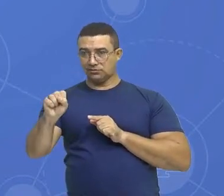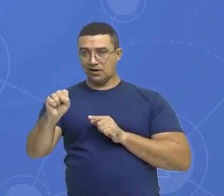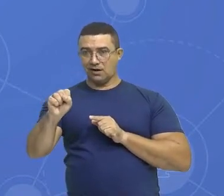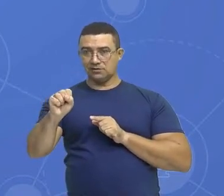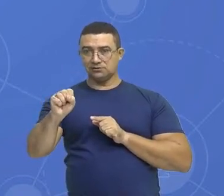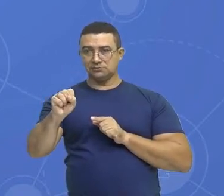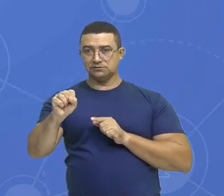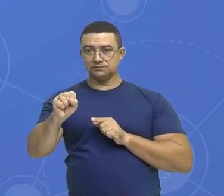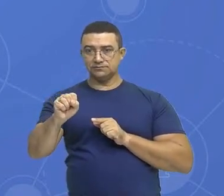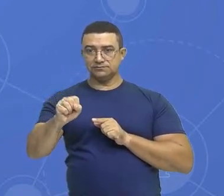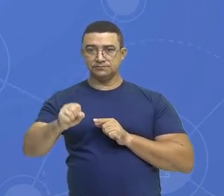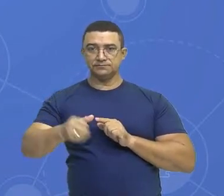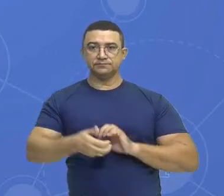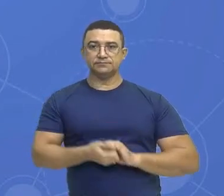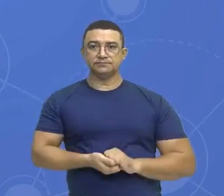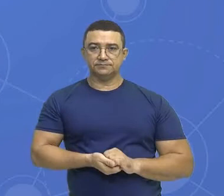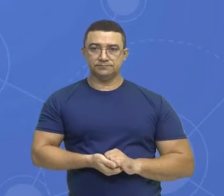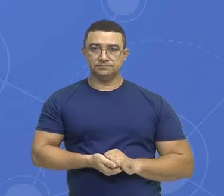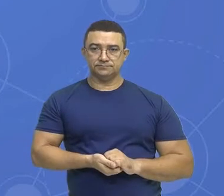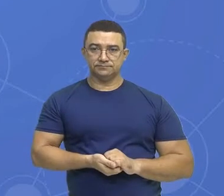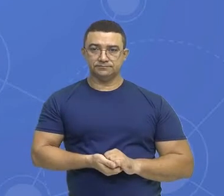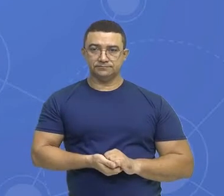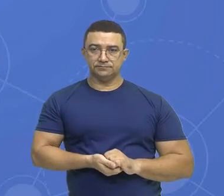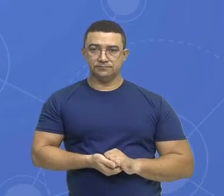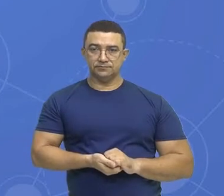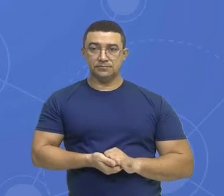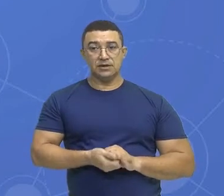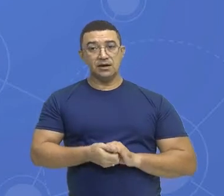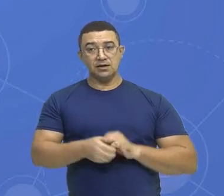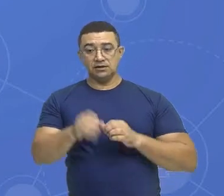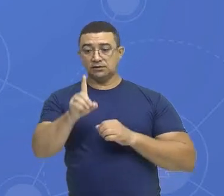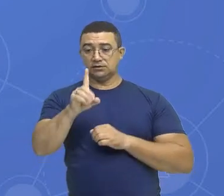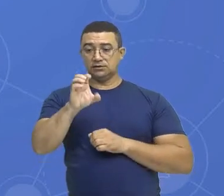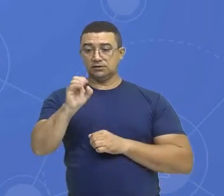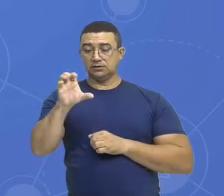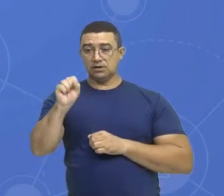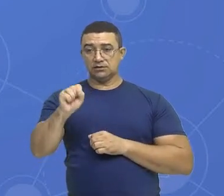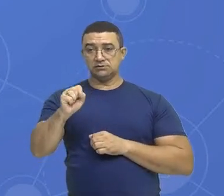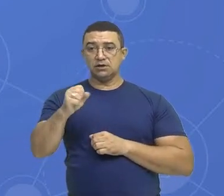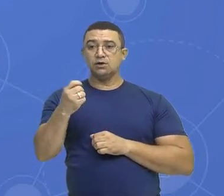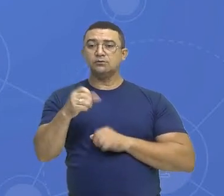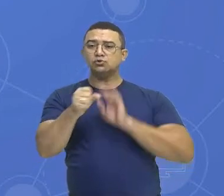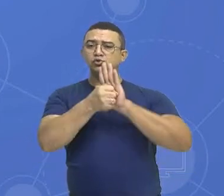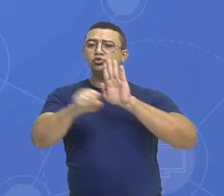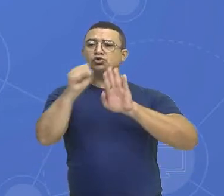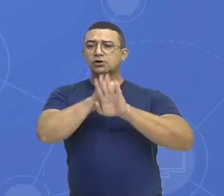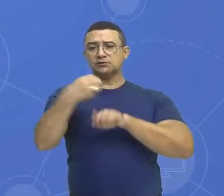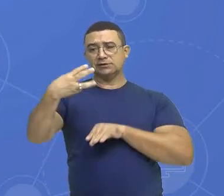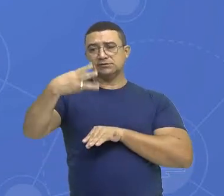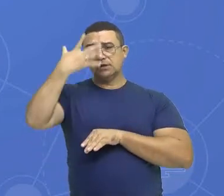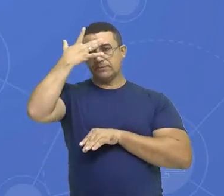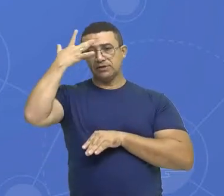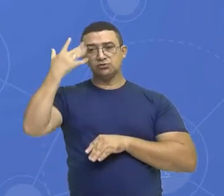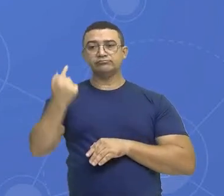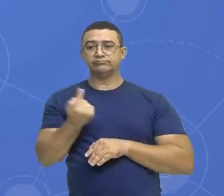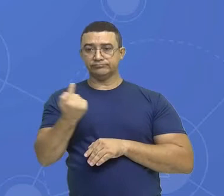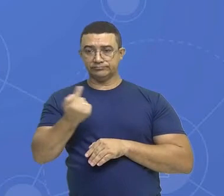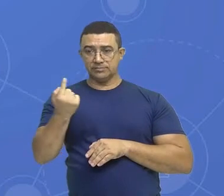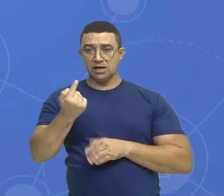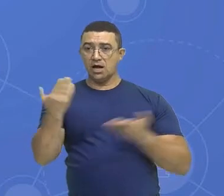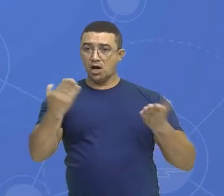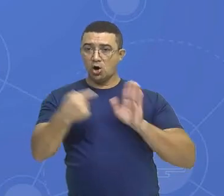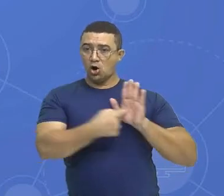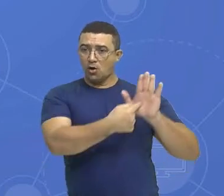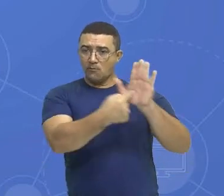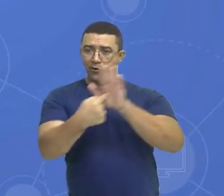então, né, além do do, eu vou utilizar o does quando o sujeito for terceira pessoa do singular, tá certo? Dito isso, vou mostrar para vocês agora